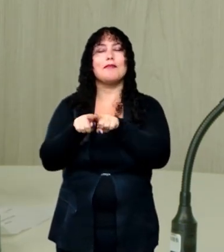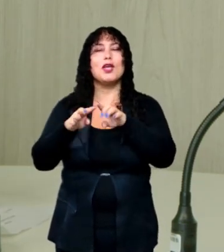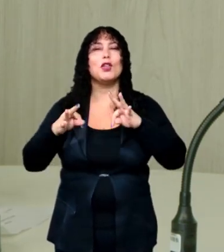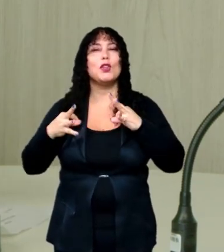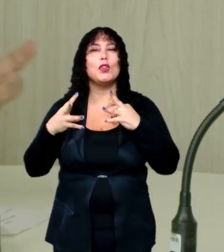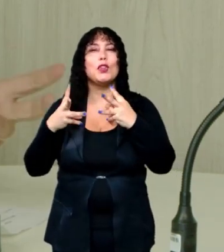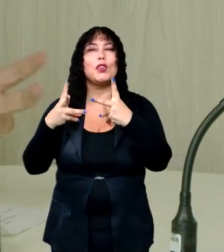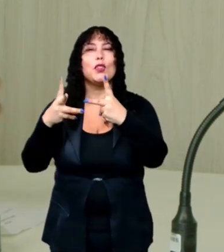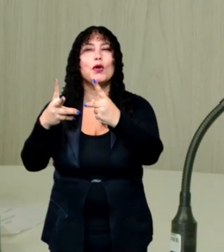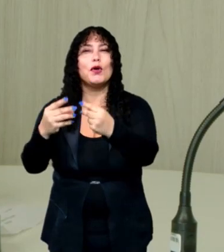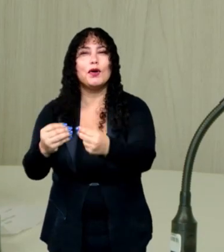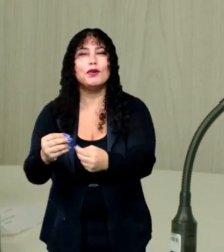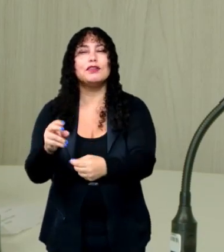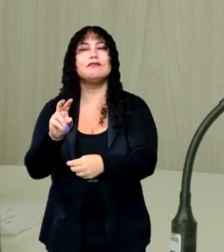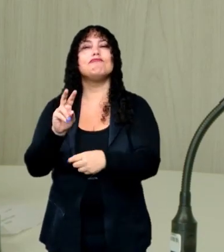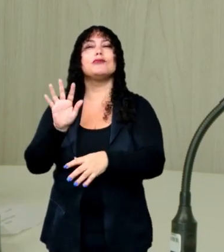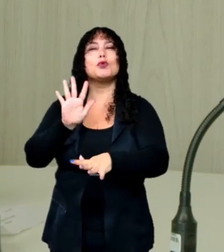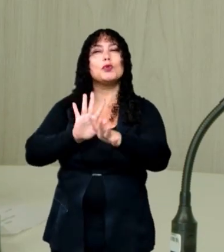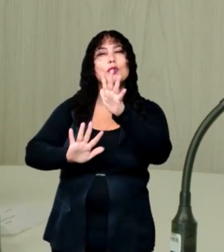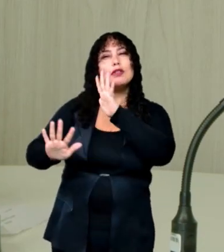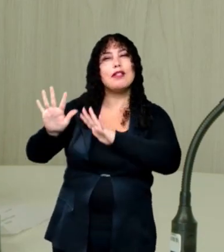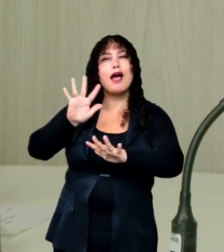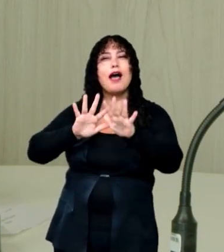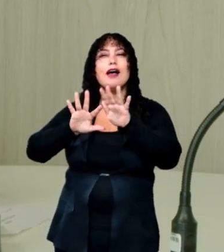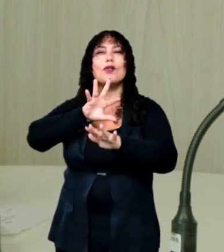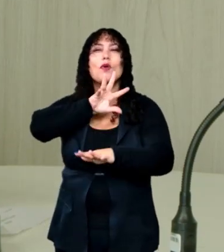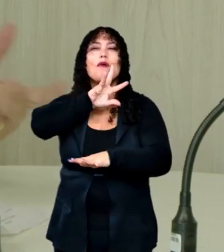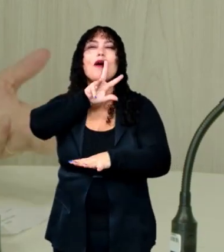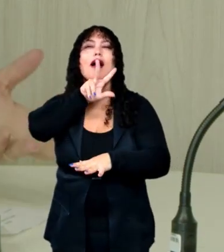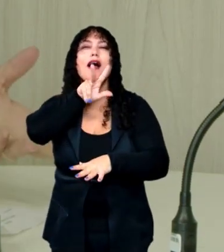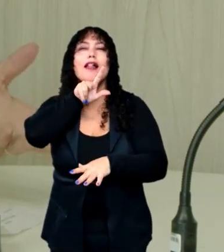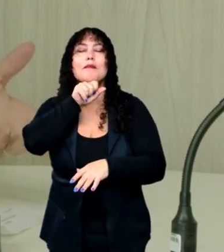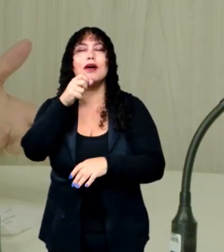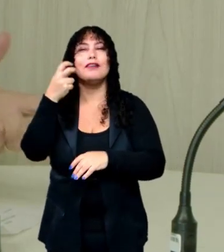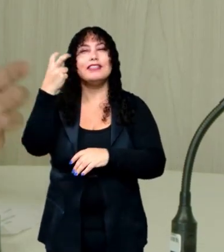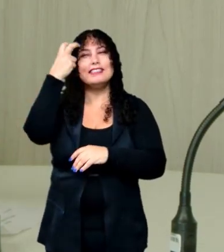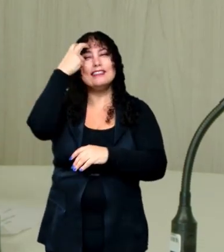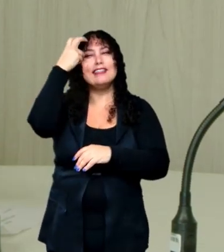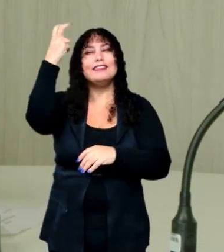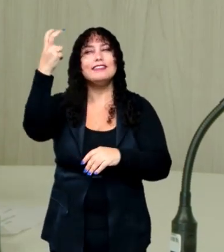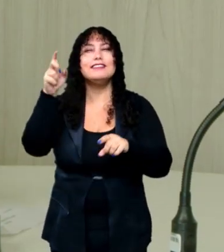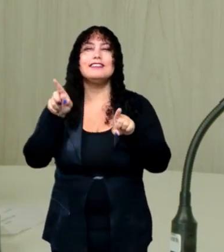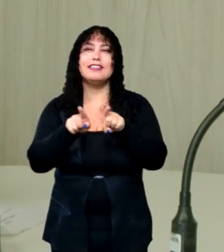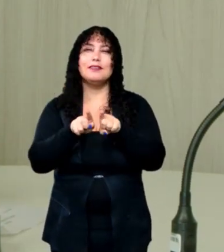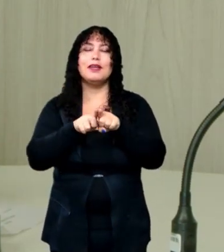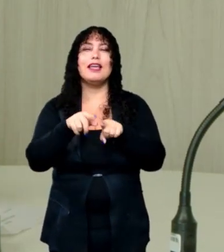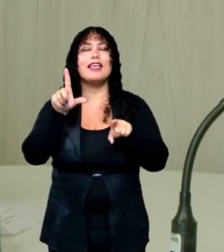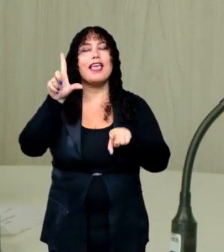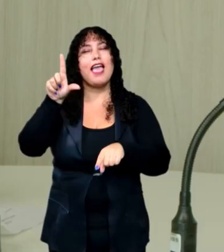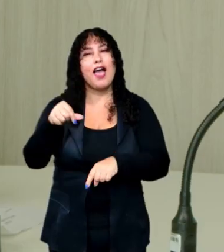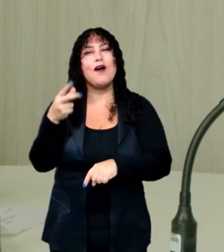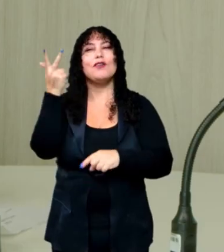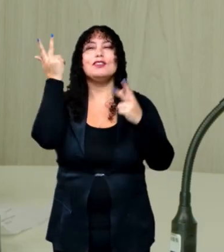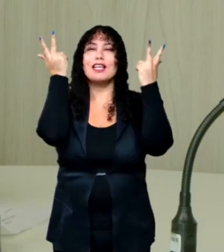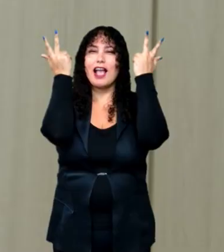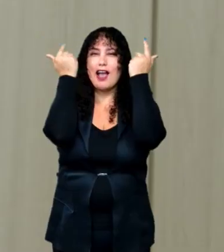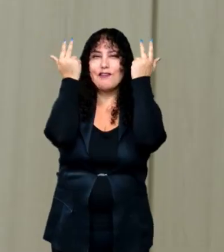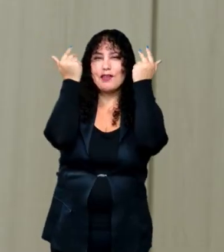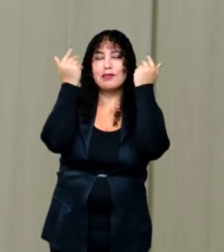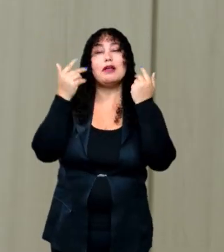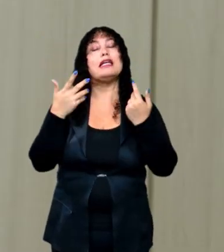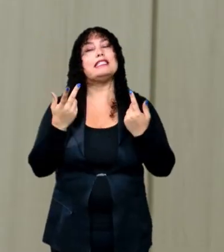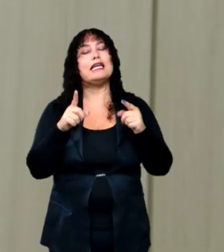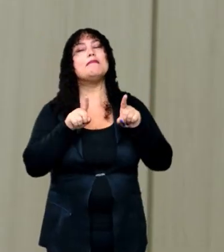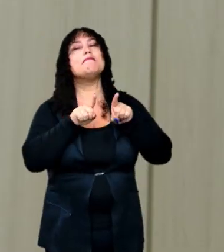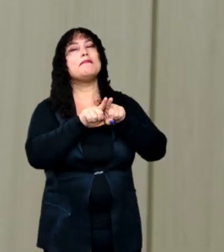todo o cuidado com esses animais tão inteligentes também, né? que são os cavalos. Sim, essa